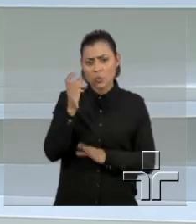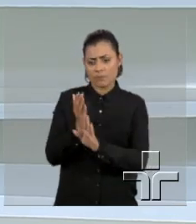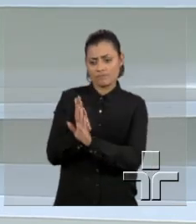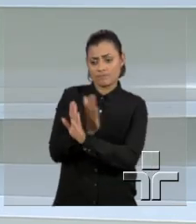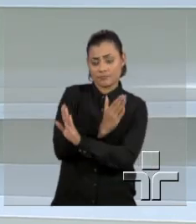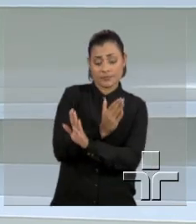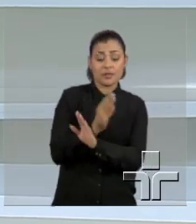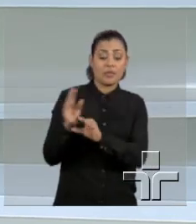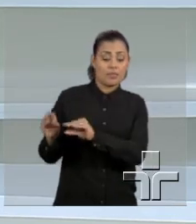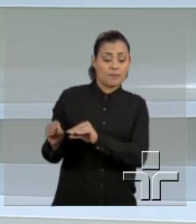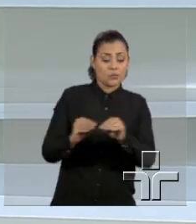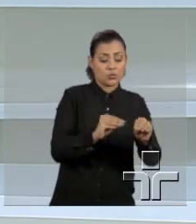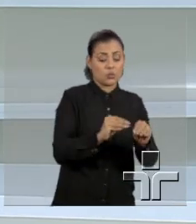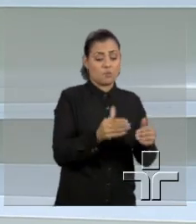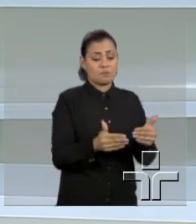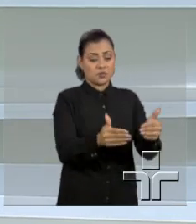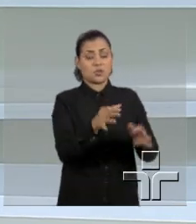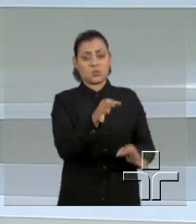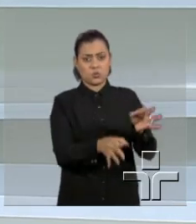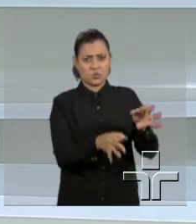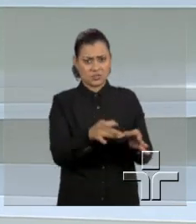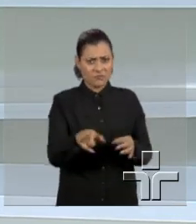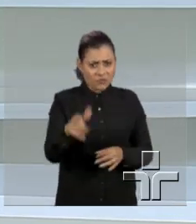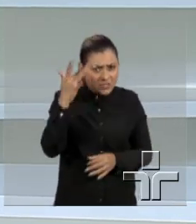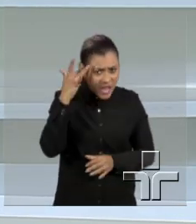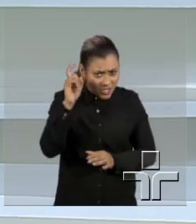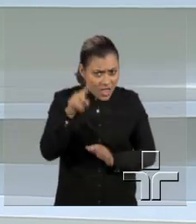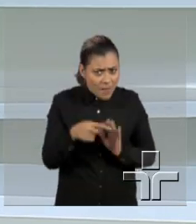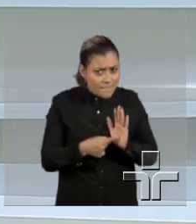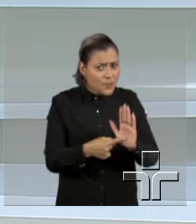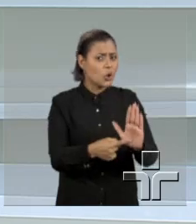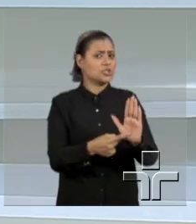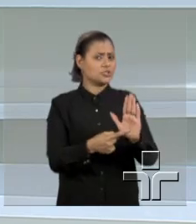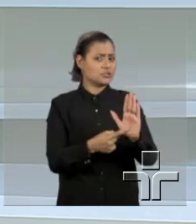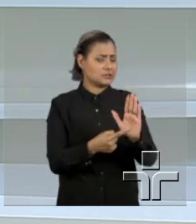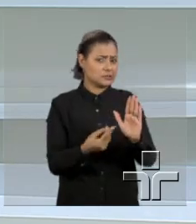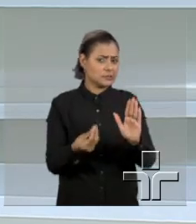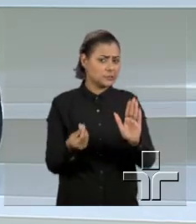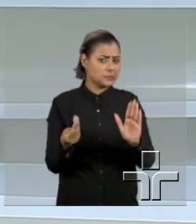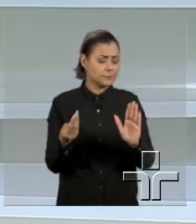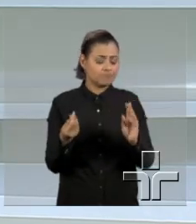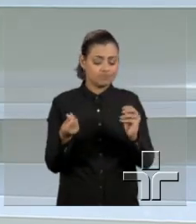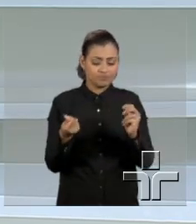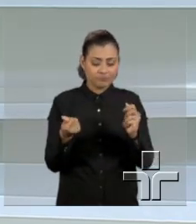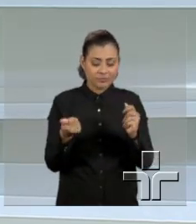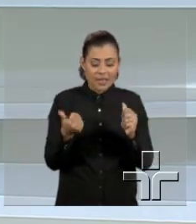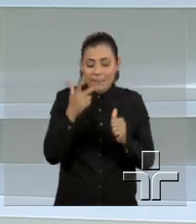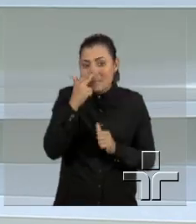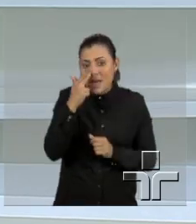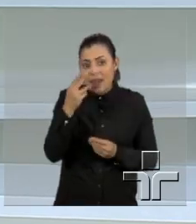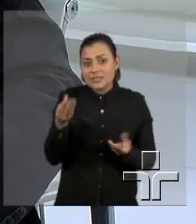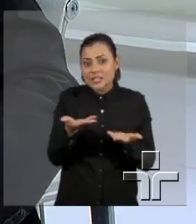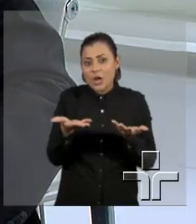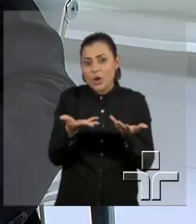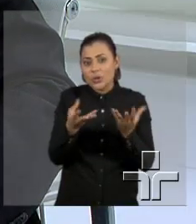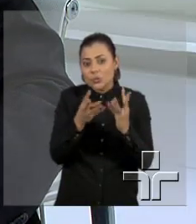o Ministério da Justiça é um pouco um sinal de que essa captura pode estar se colocando